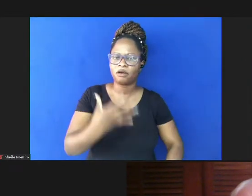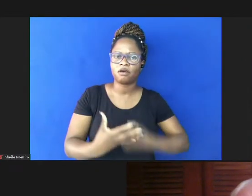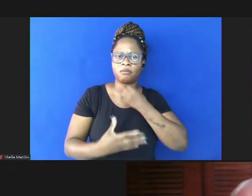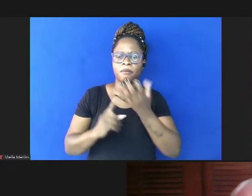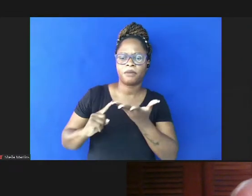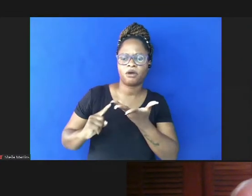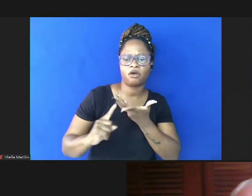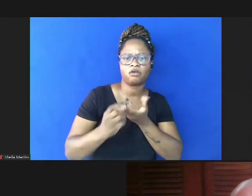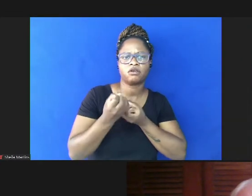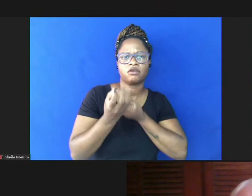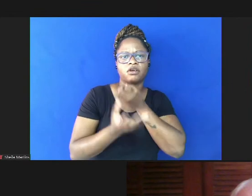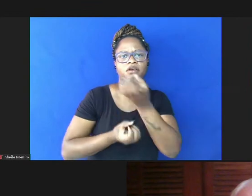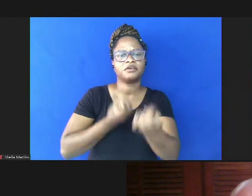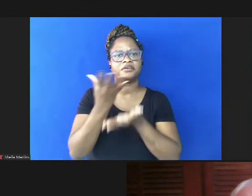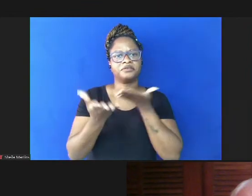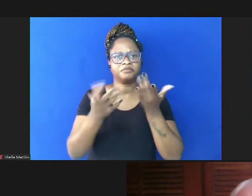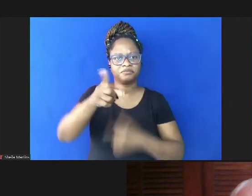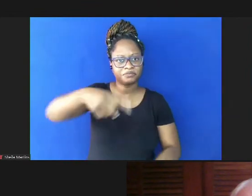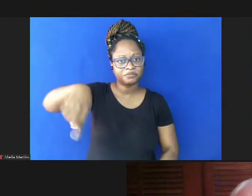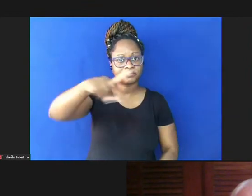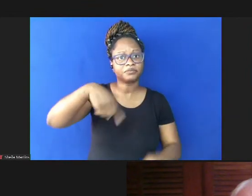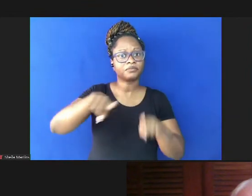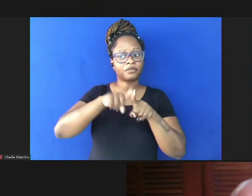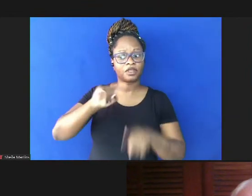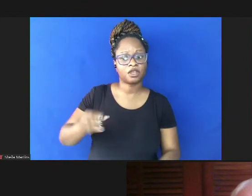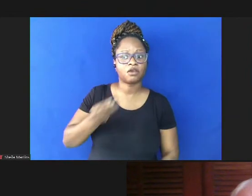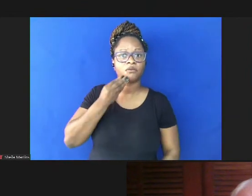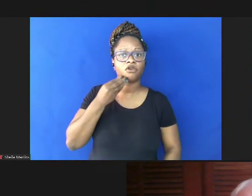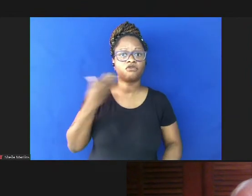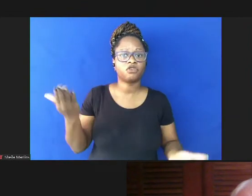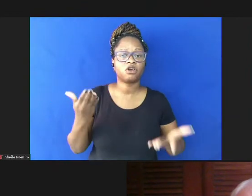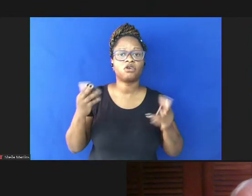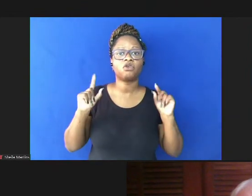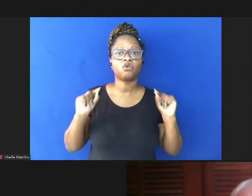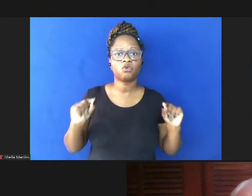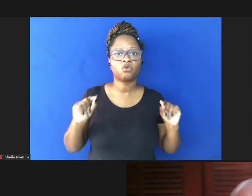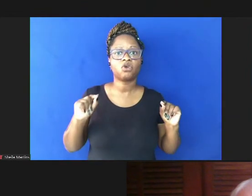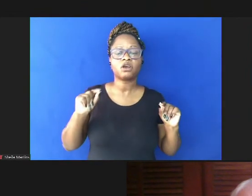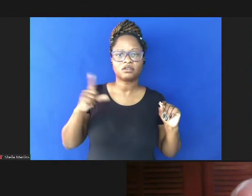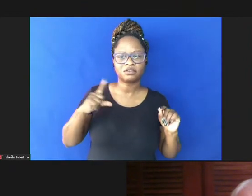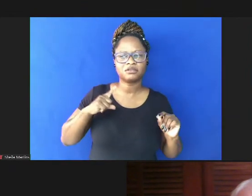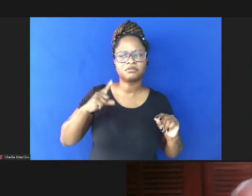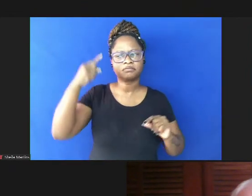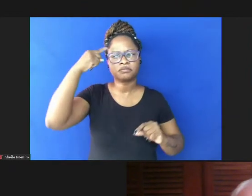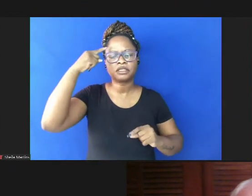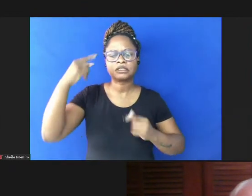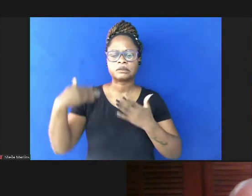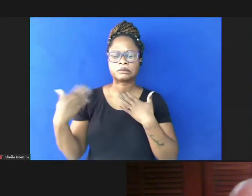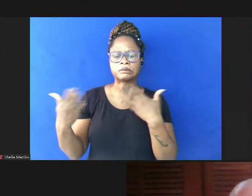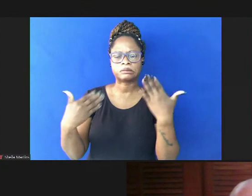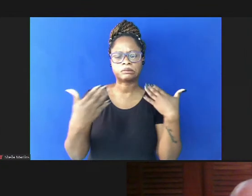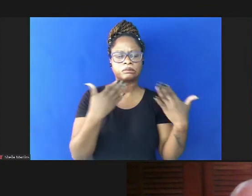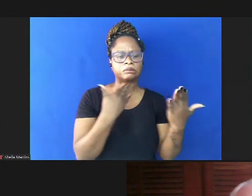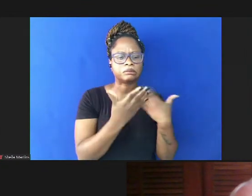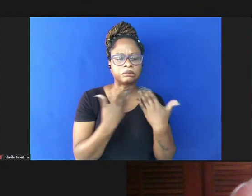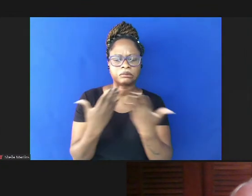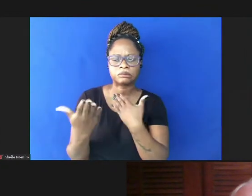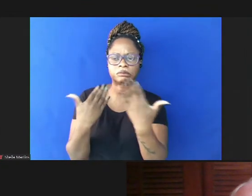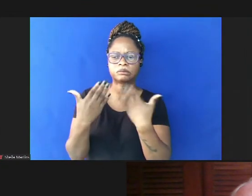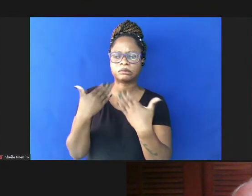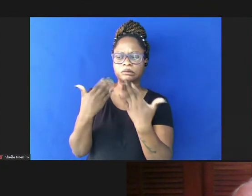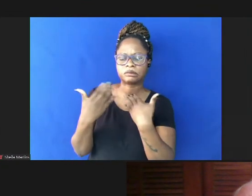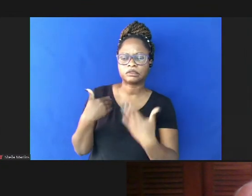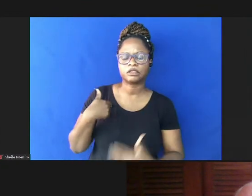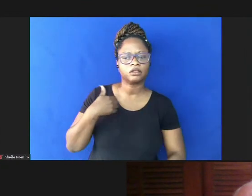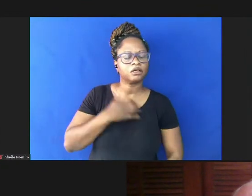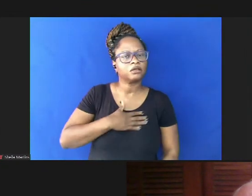com vocês e aproveito para fazer menção nesse desdobramento dessas conversas com o Marcelo. Eu fiquei realmente bastante